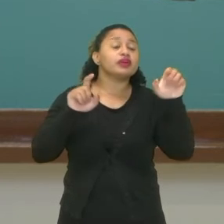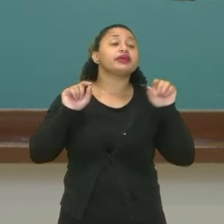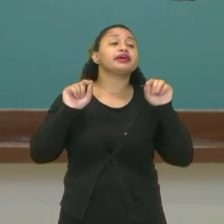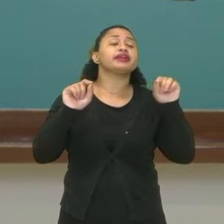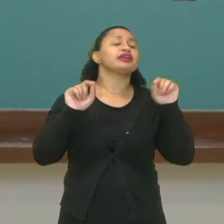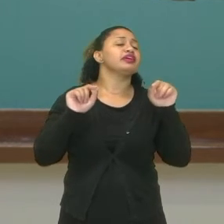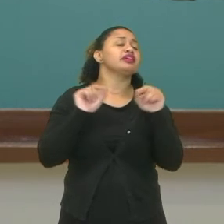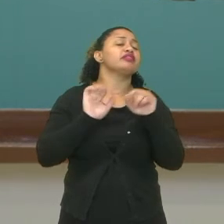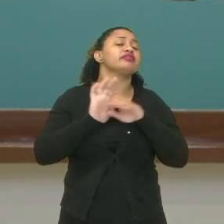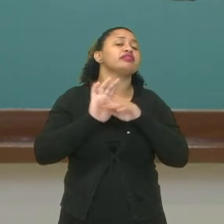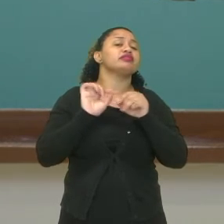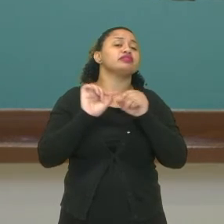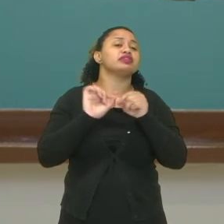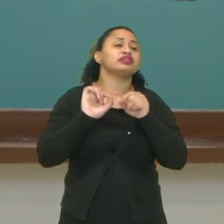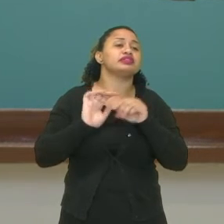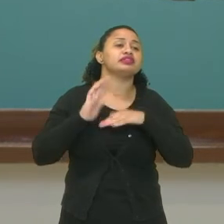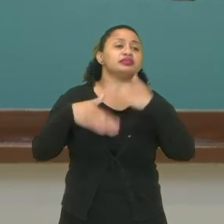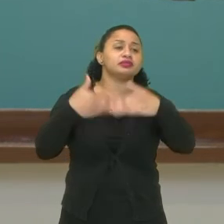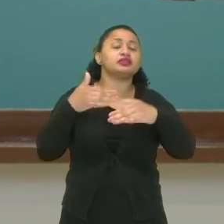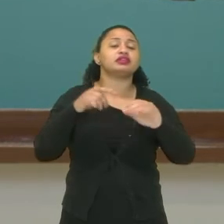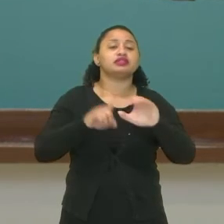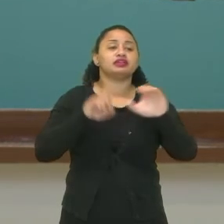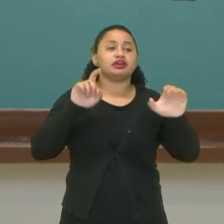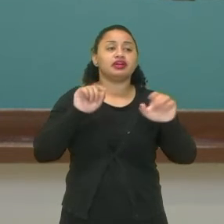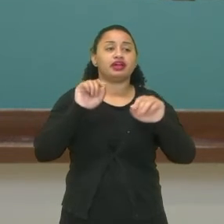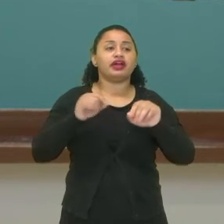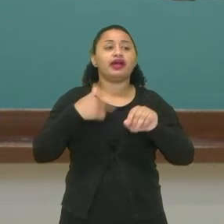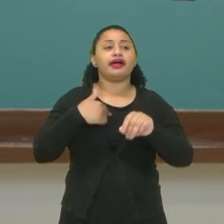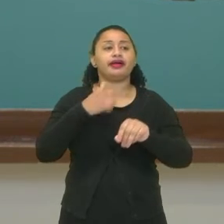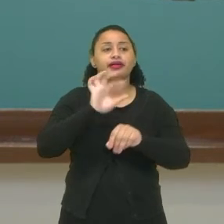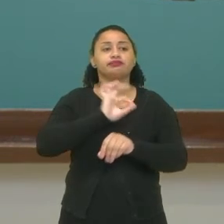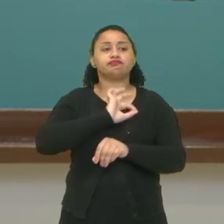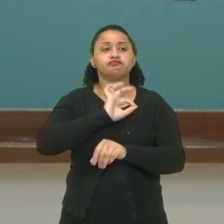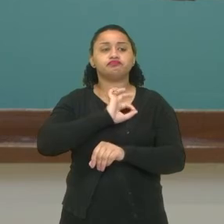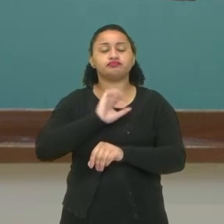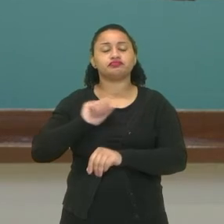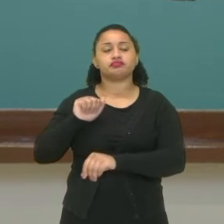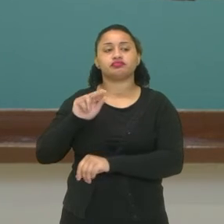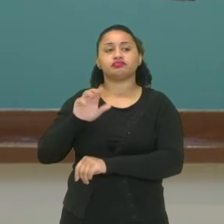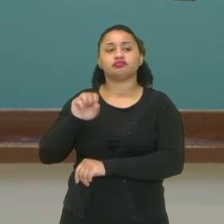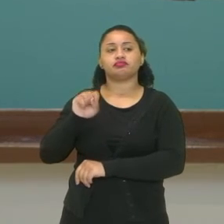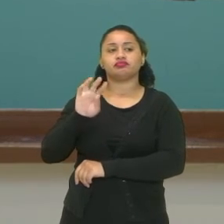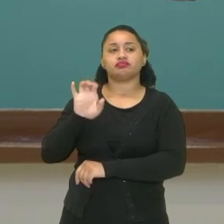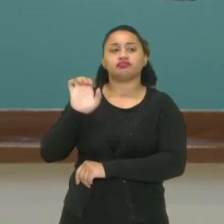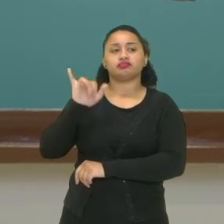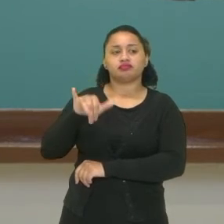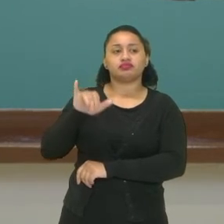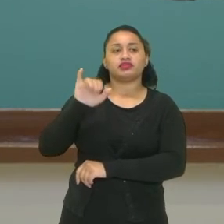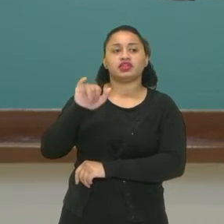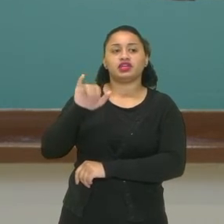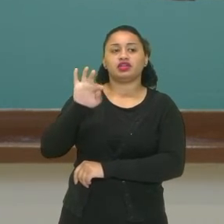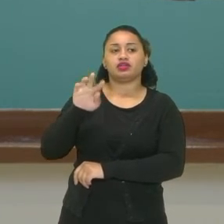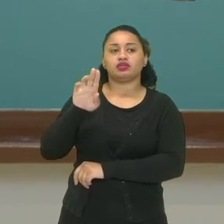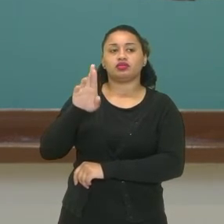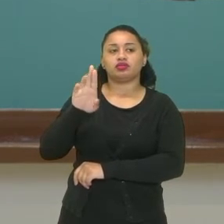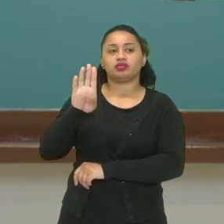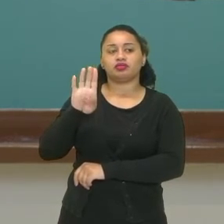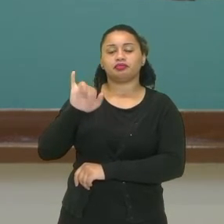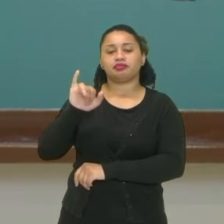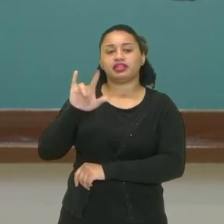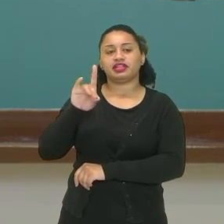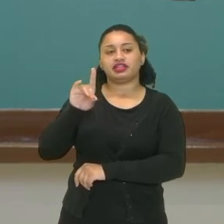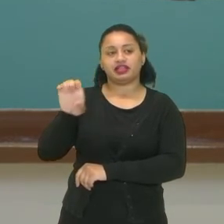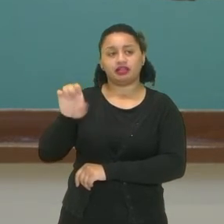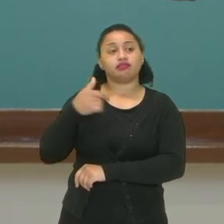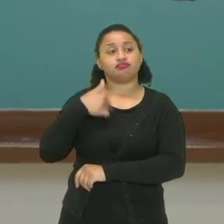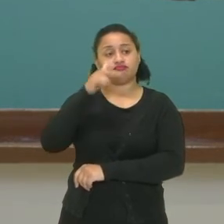esse processo de independência é o general Agustín de Iturbide, um militar mexicano das forças espanholas